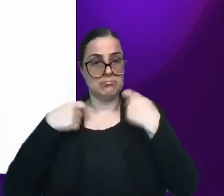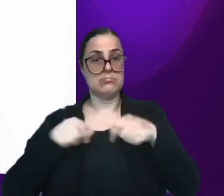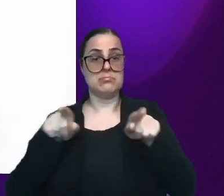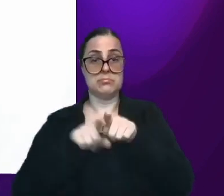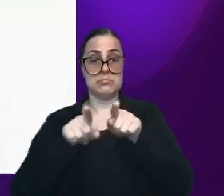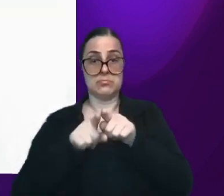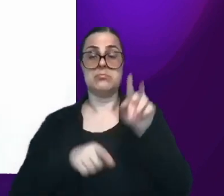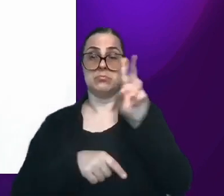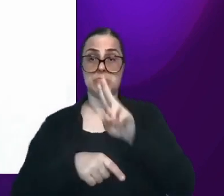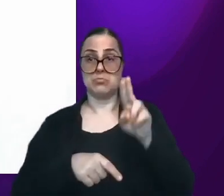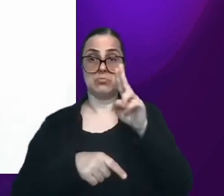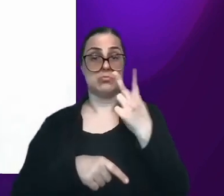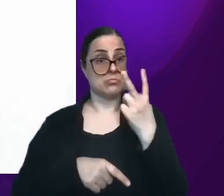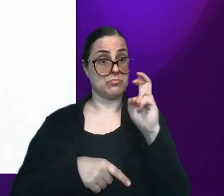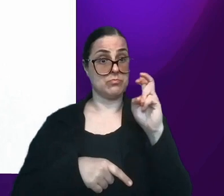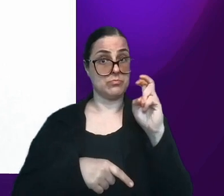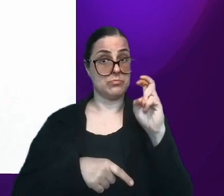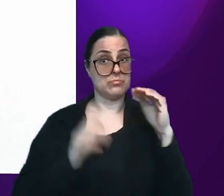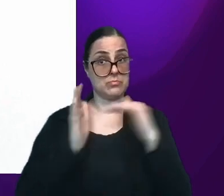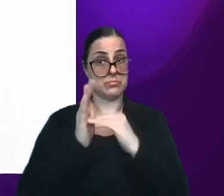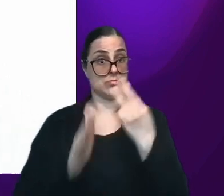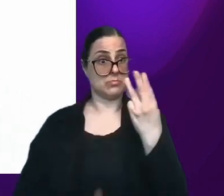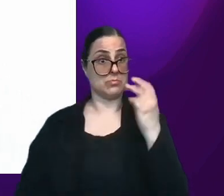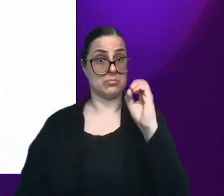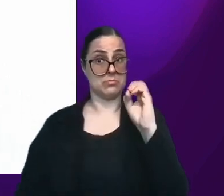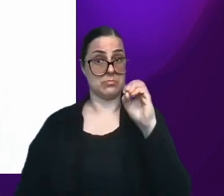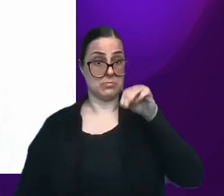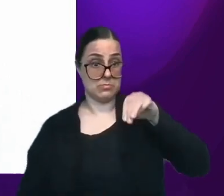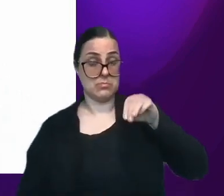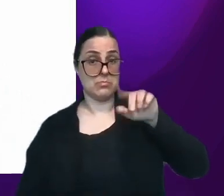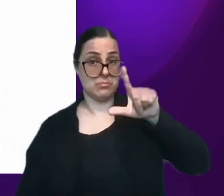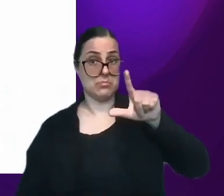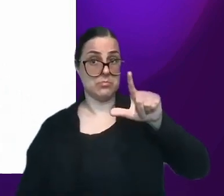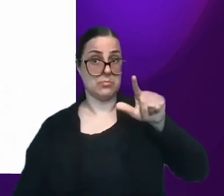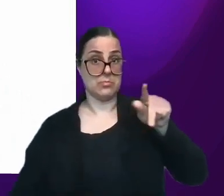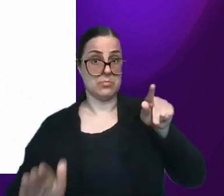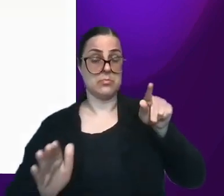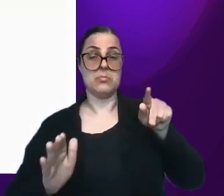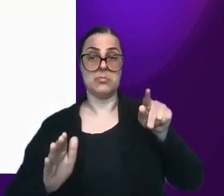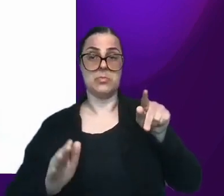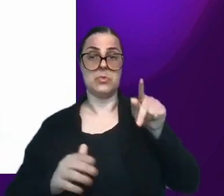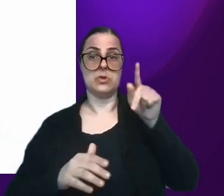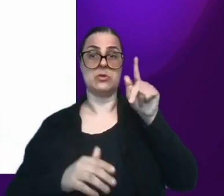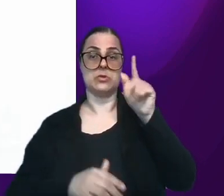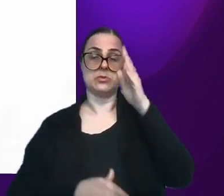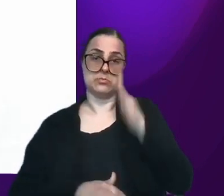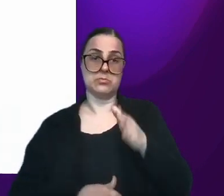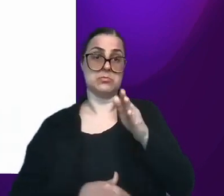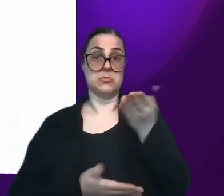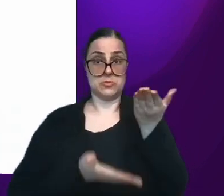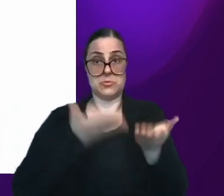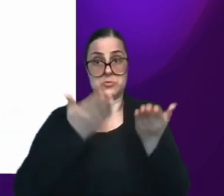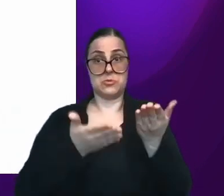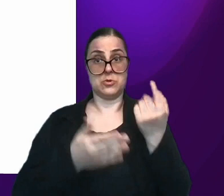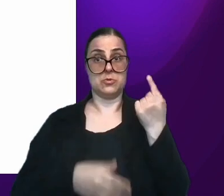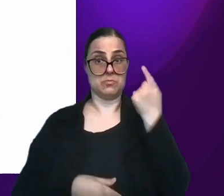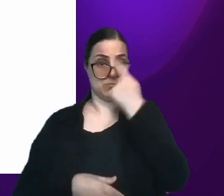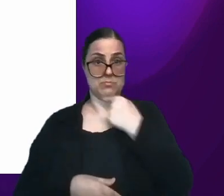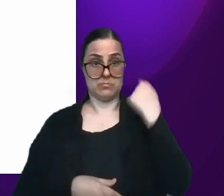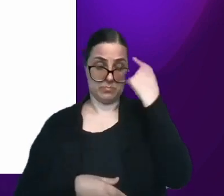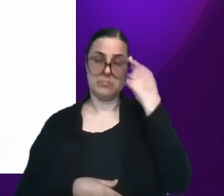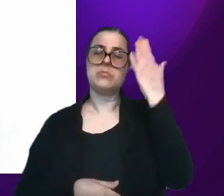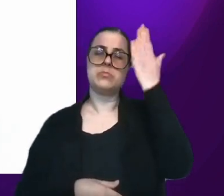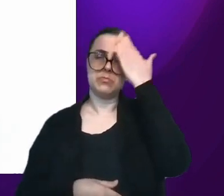30 ml por quilo por hora. Falando um pouco aí da ultrafiltração, a gente